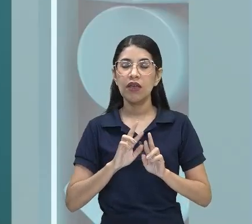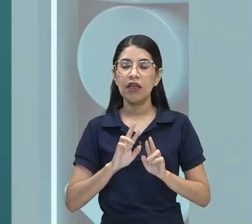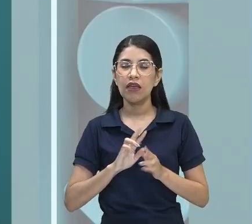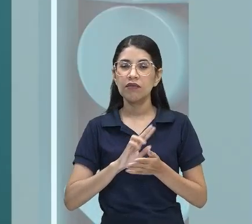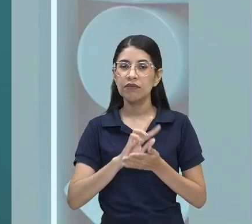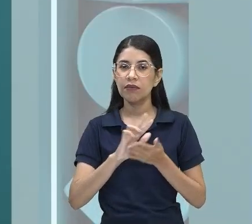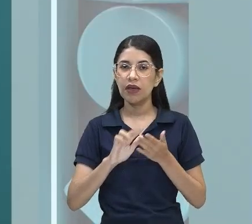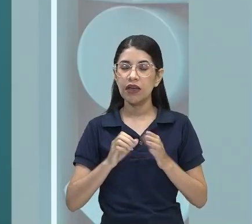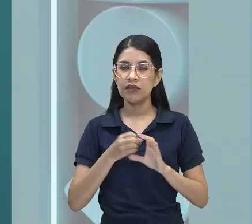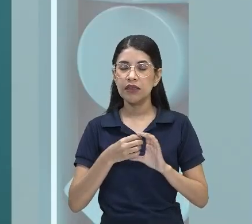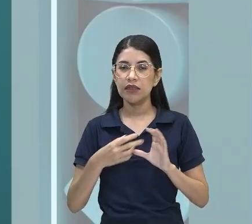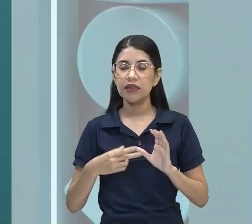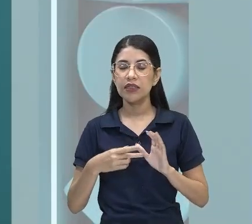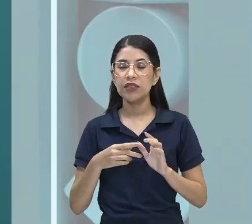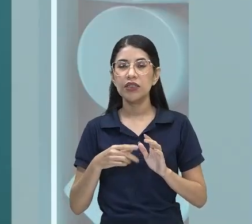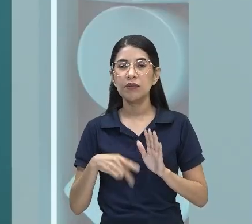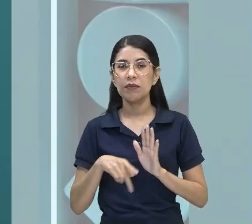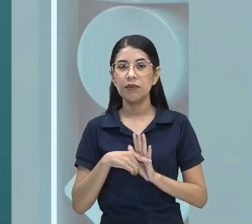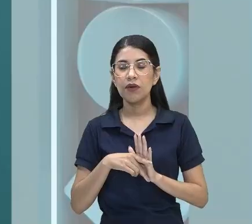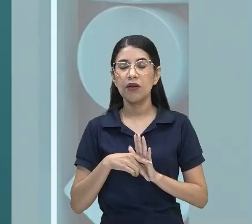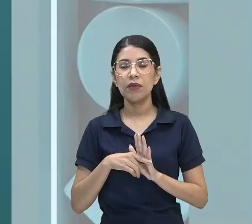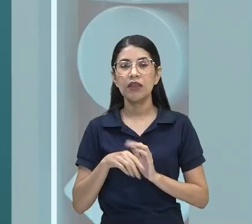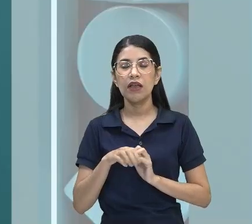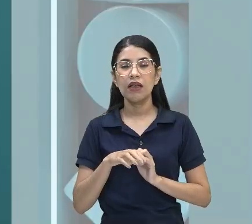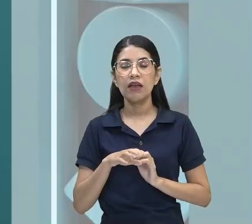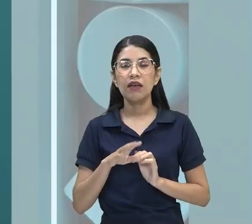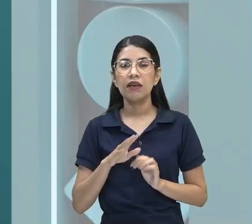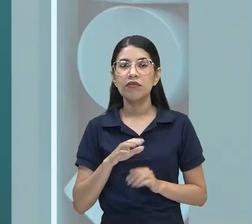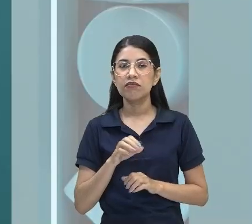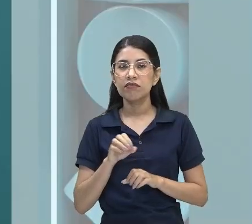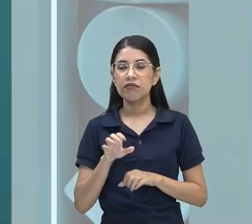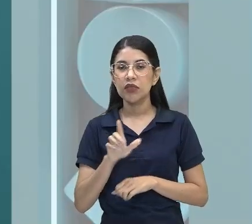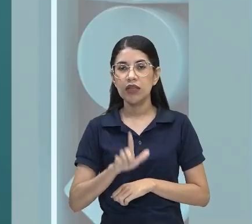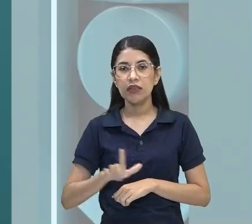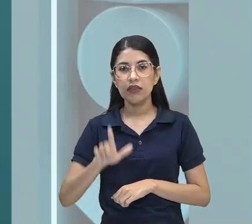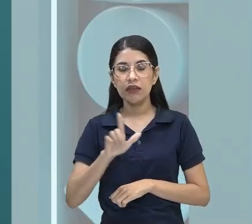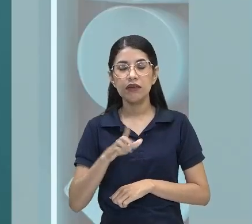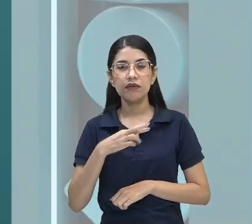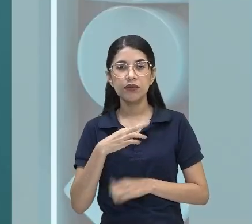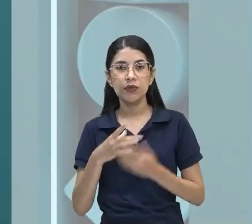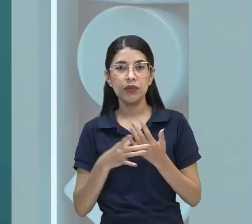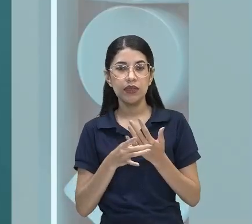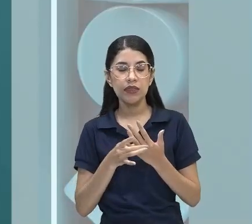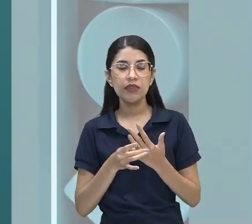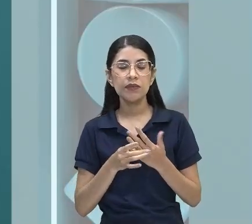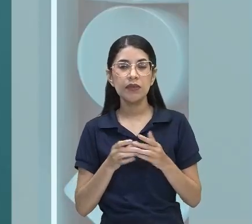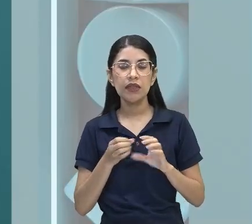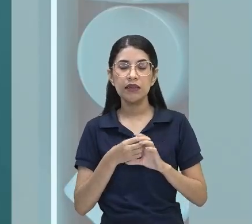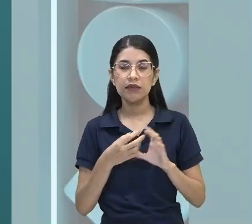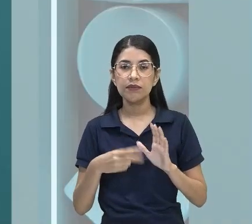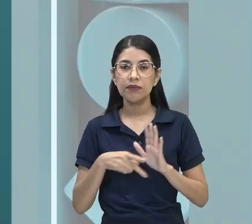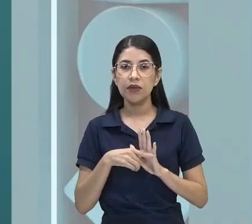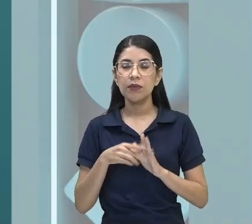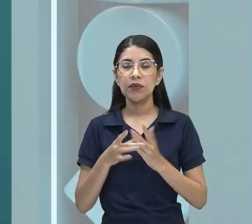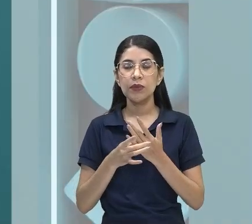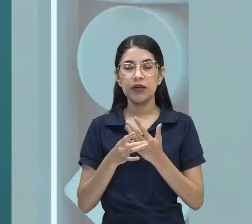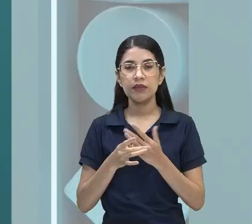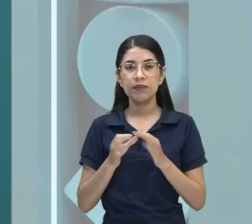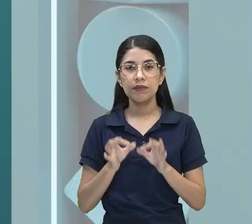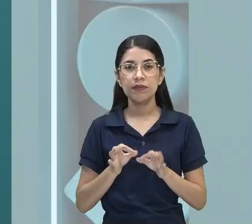principais características da escola literária do realismo. Nós temos as características do